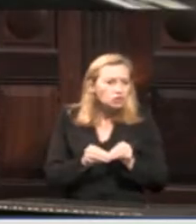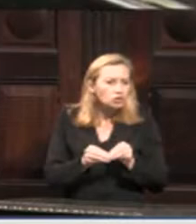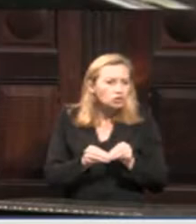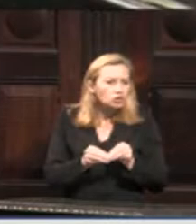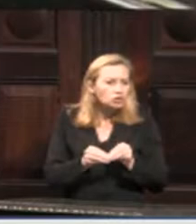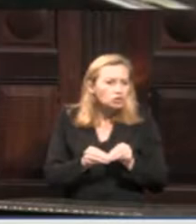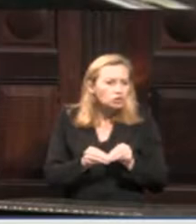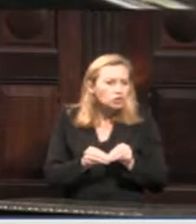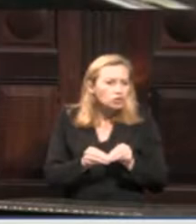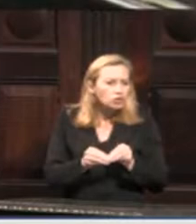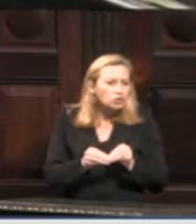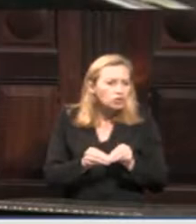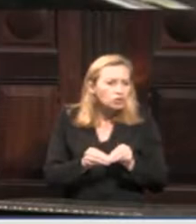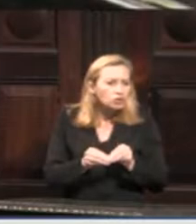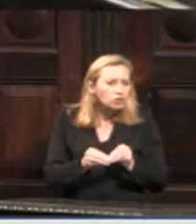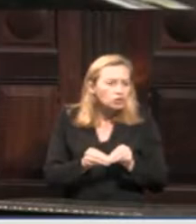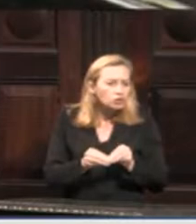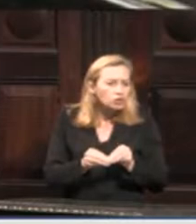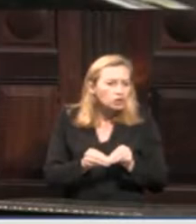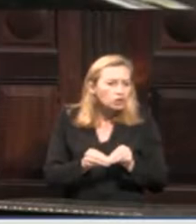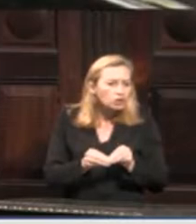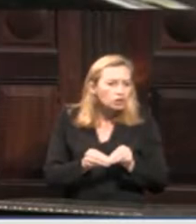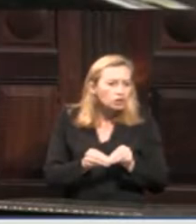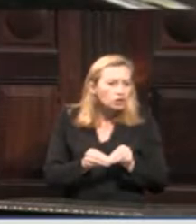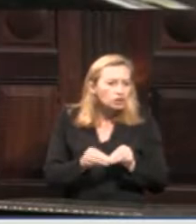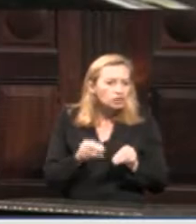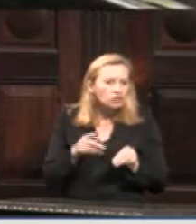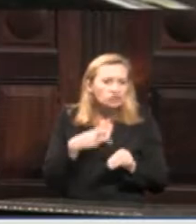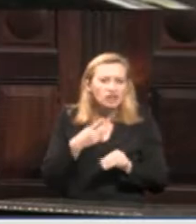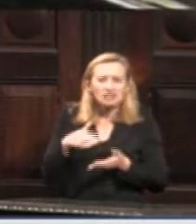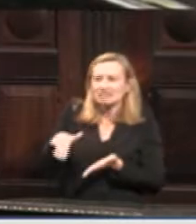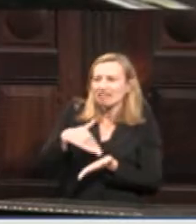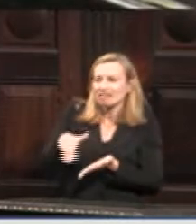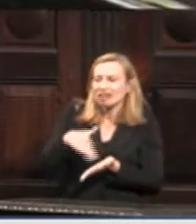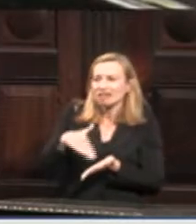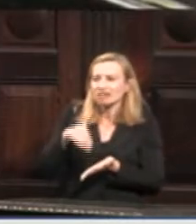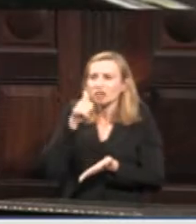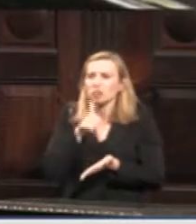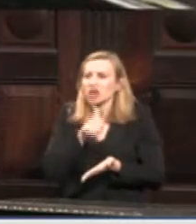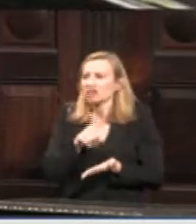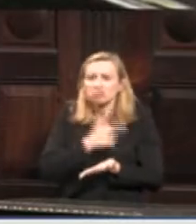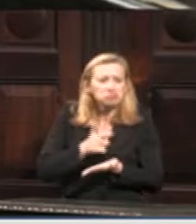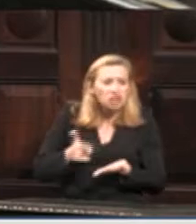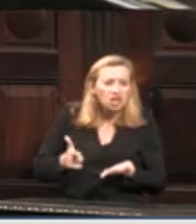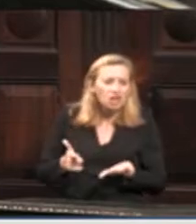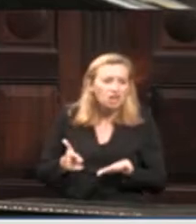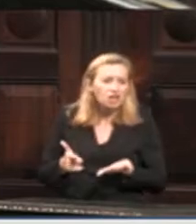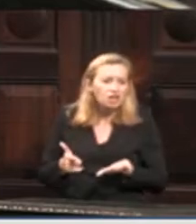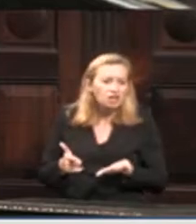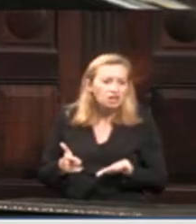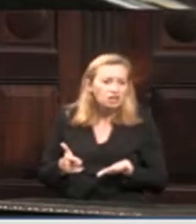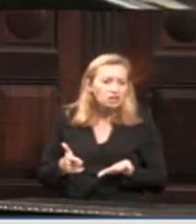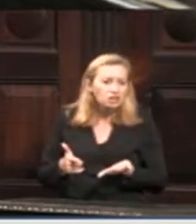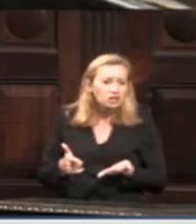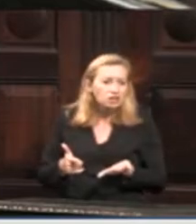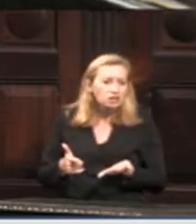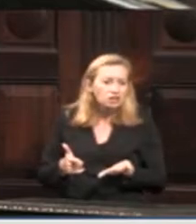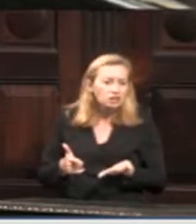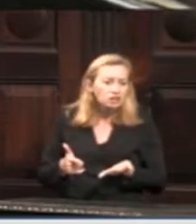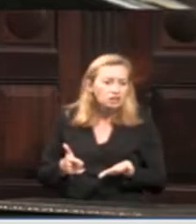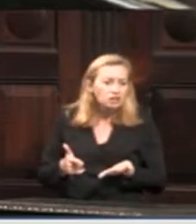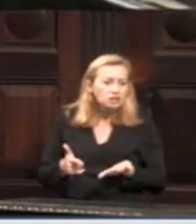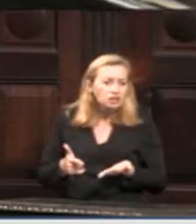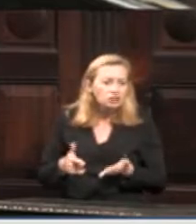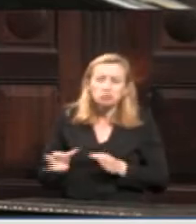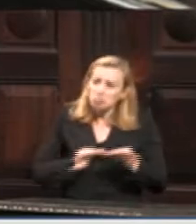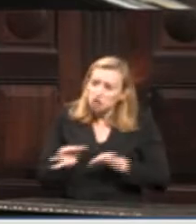em relação à menção da Secretaria da Mulher, que não existe secretaria, pelo órgão responsável pelas políticas. O projeto